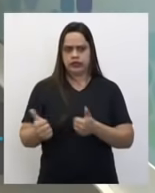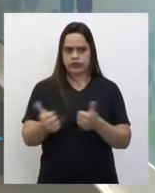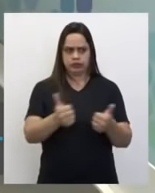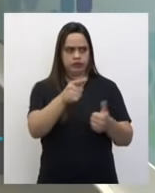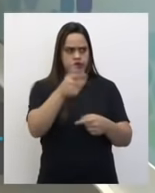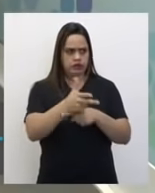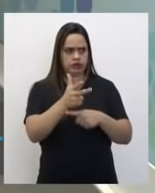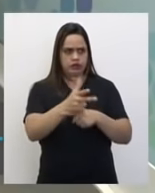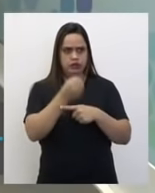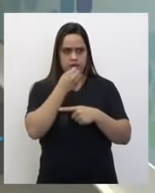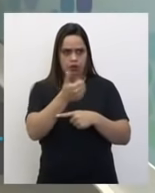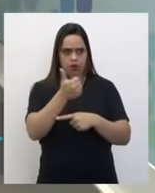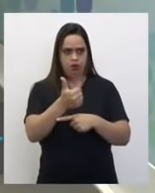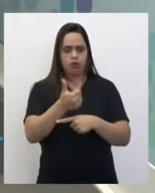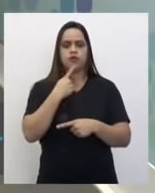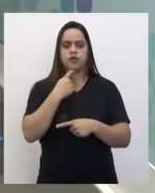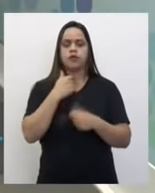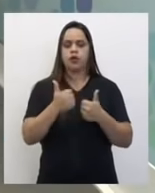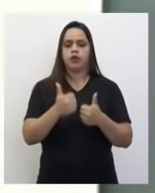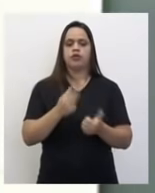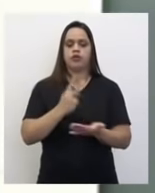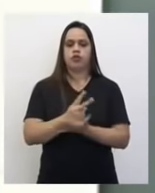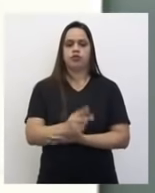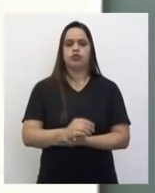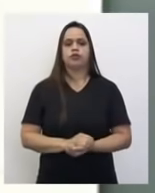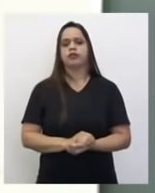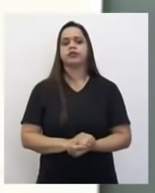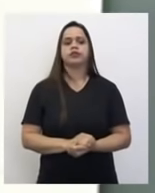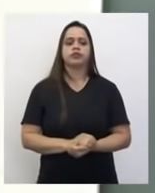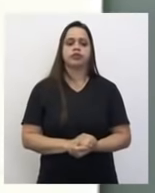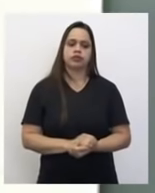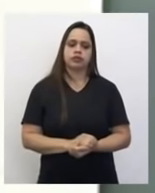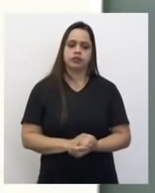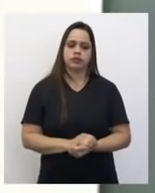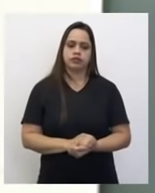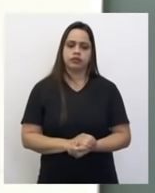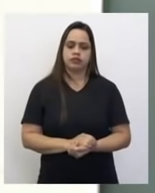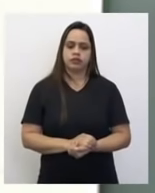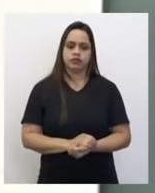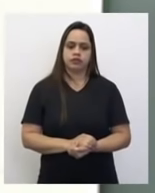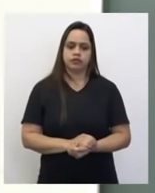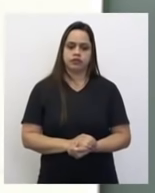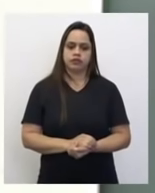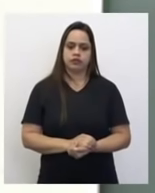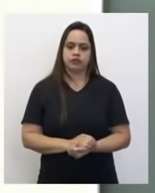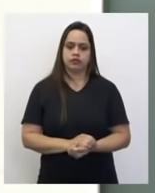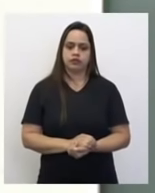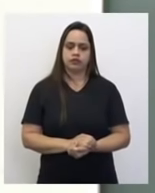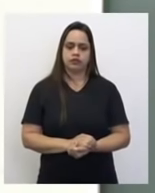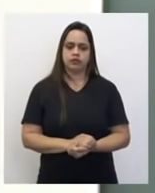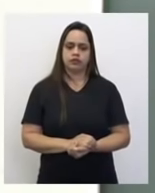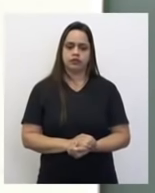né? Tá sucesso. Então eu vou continuar com ela. Então vamos lá. No decimal,